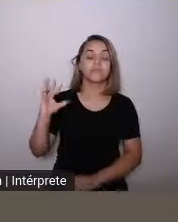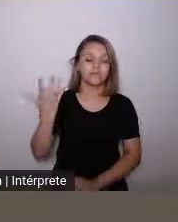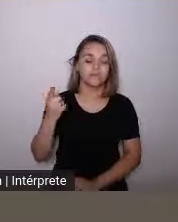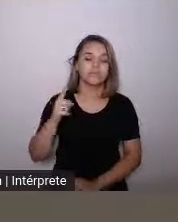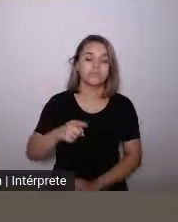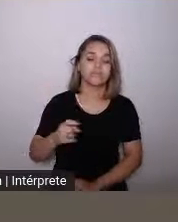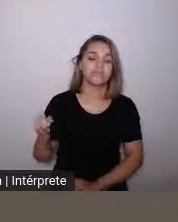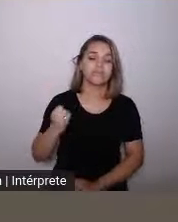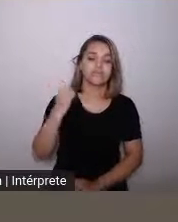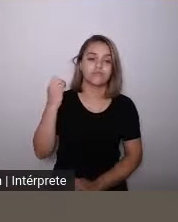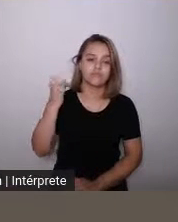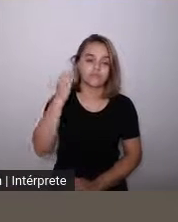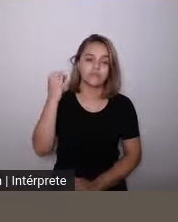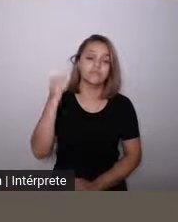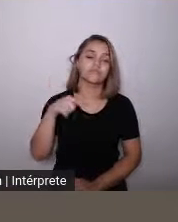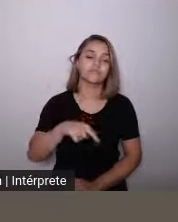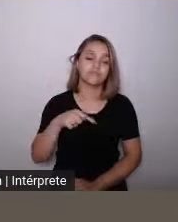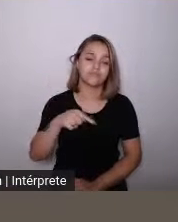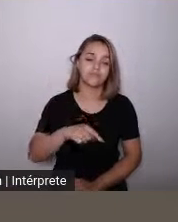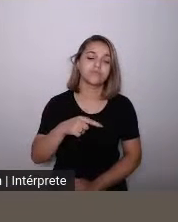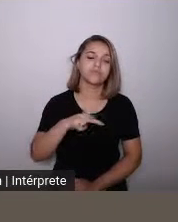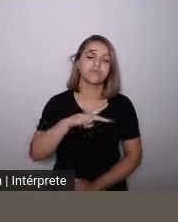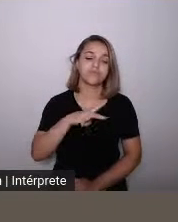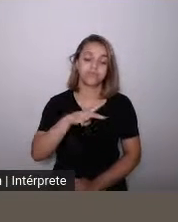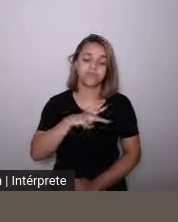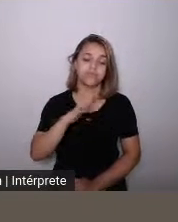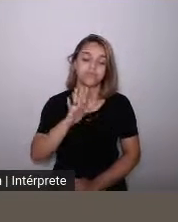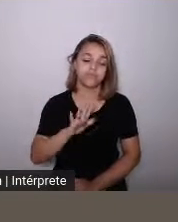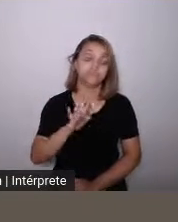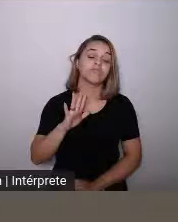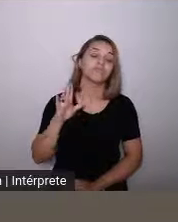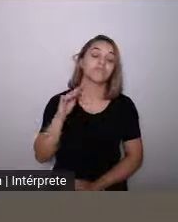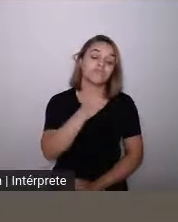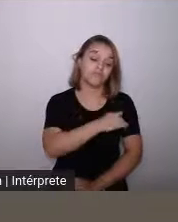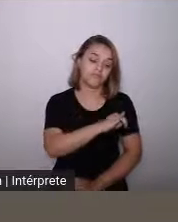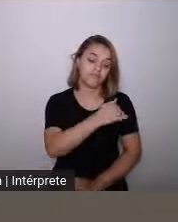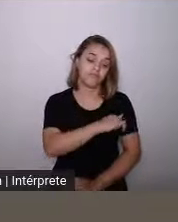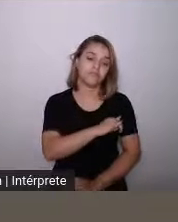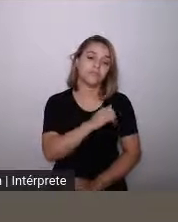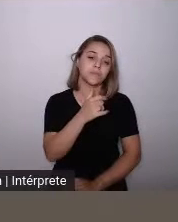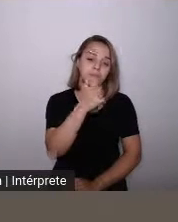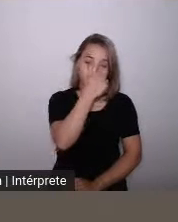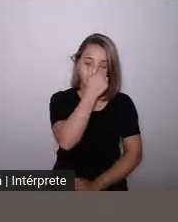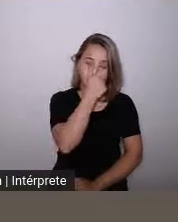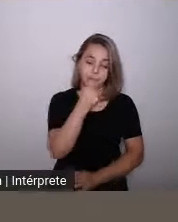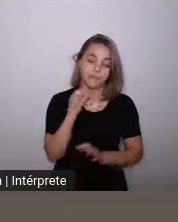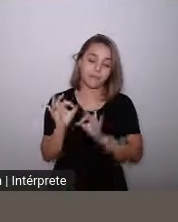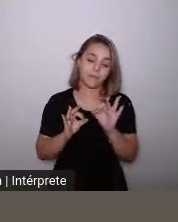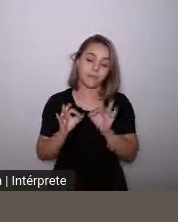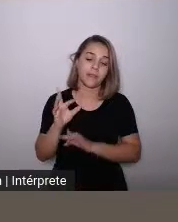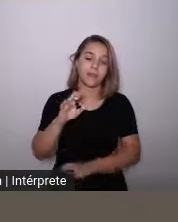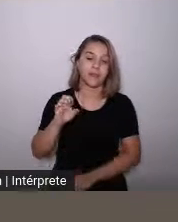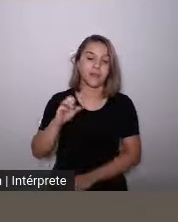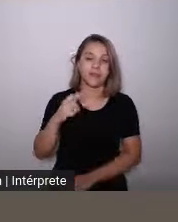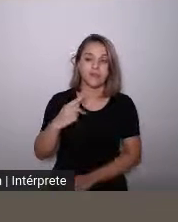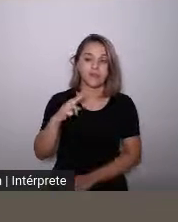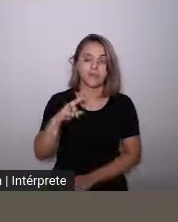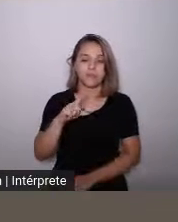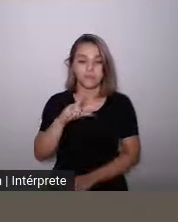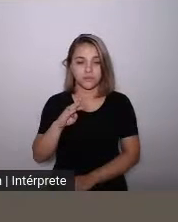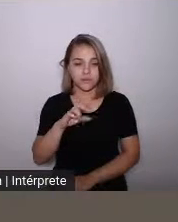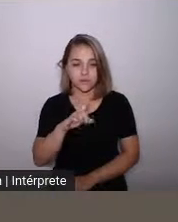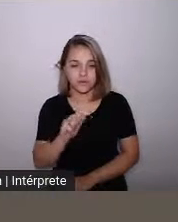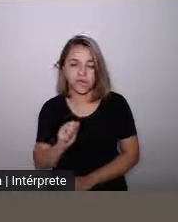em particular no Rio de Janeiro, a quebra das ilusões decorrentes do estabelecimento da República, que não representou, como gostariam os